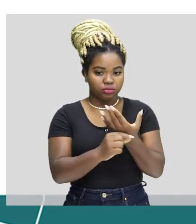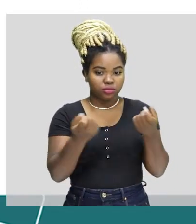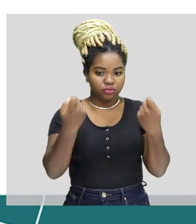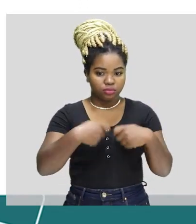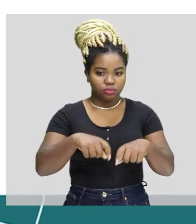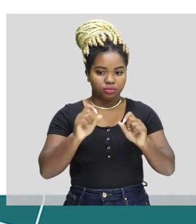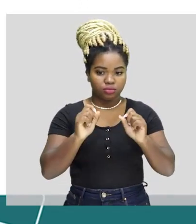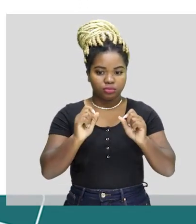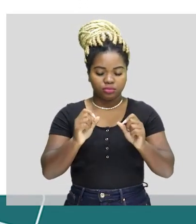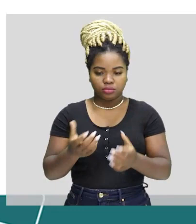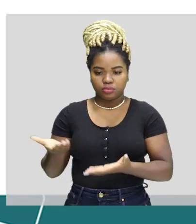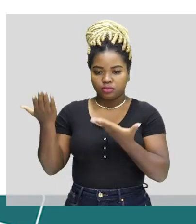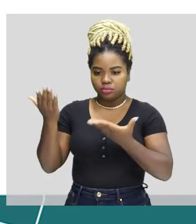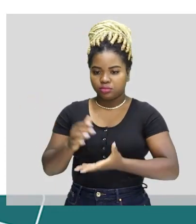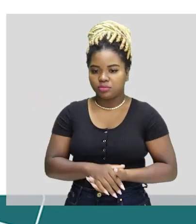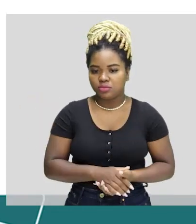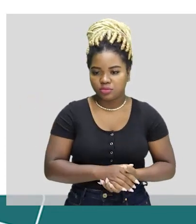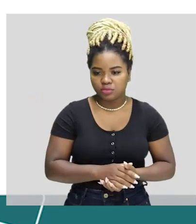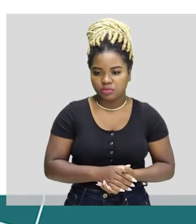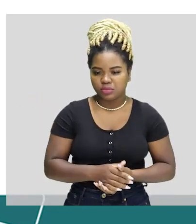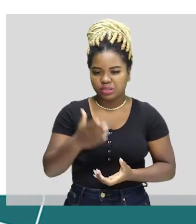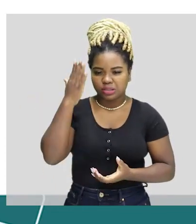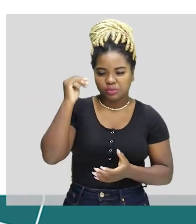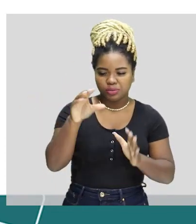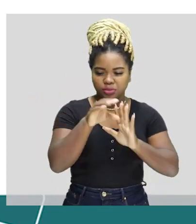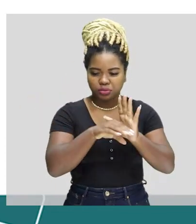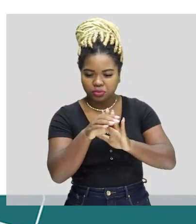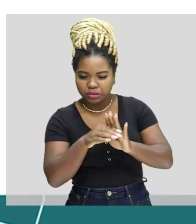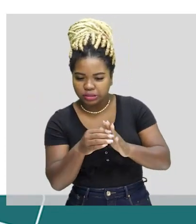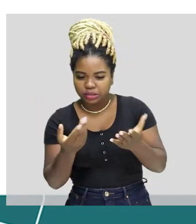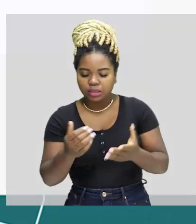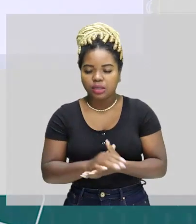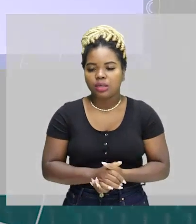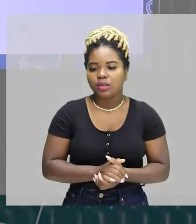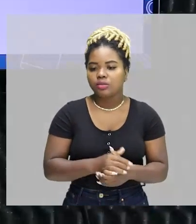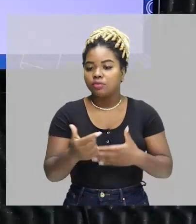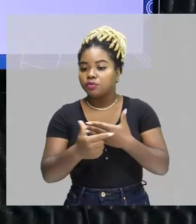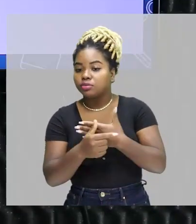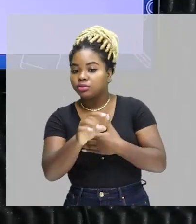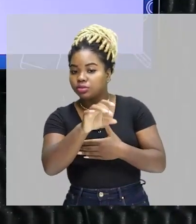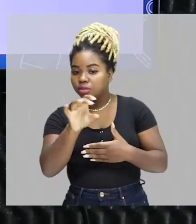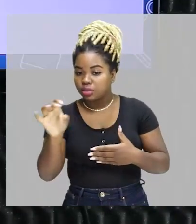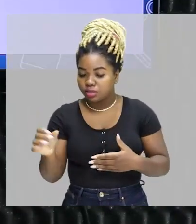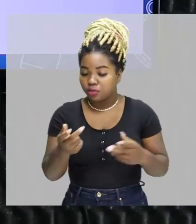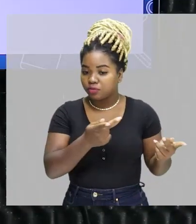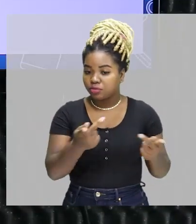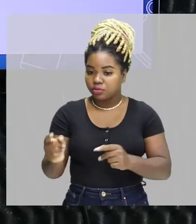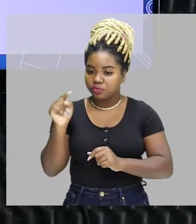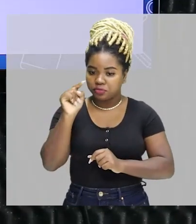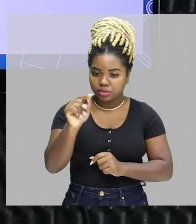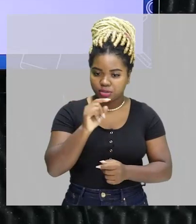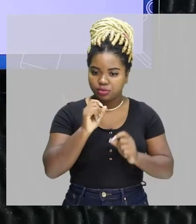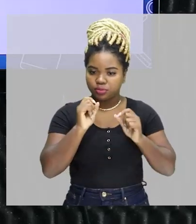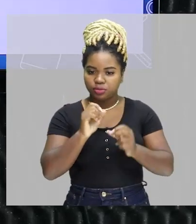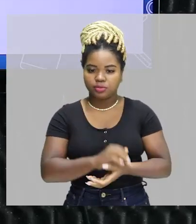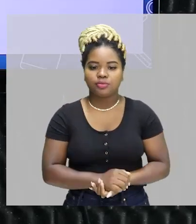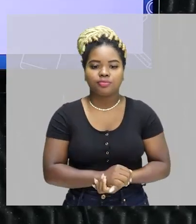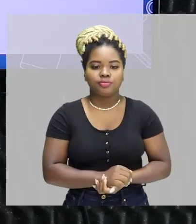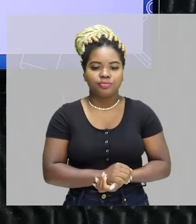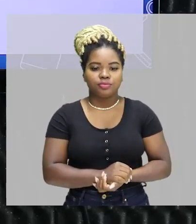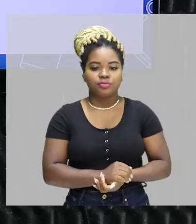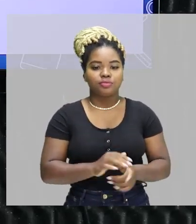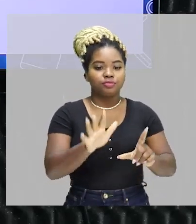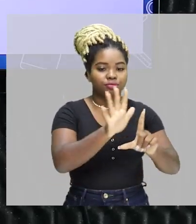reportar às origens da filosofia, saber os fundamentos de cada um deles. E aí eu vou te convidar mais uma vez a pegar a